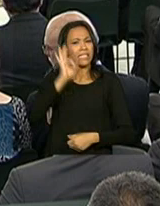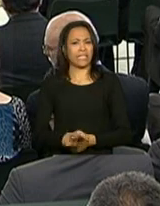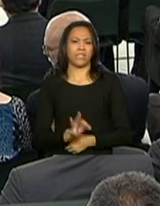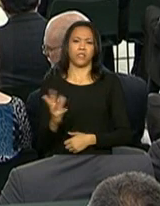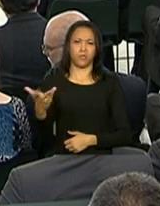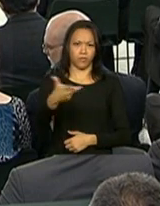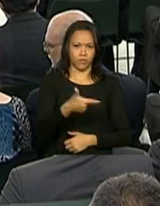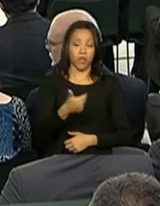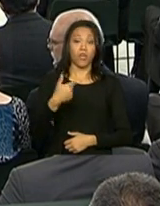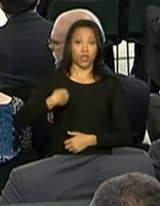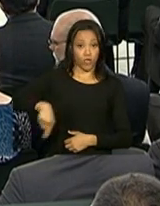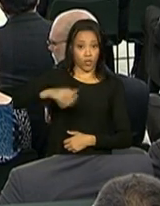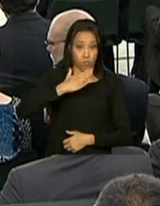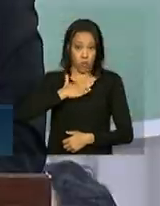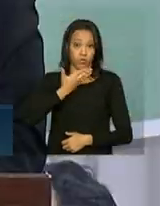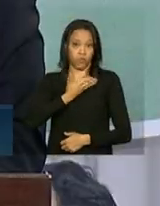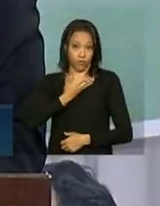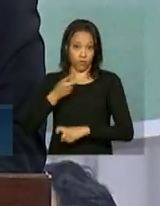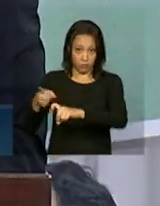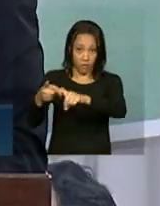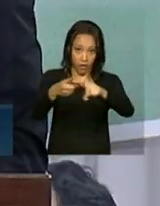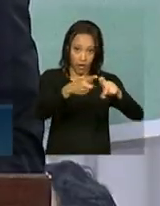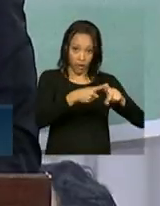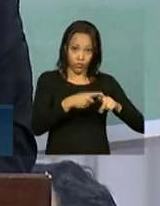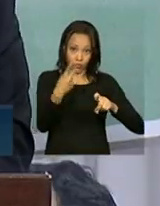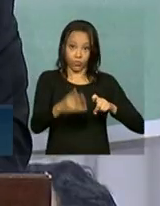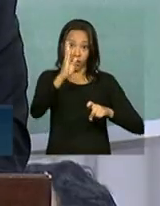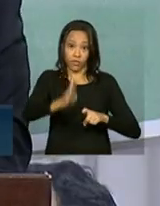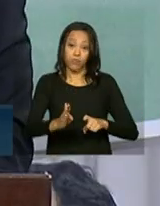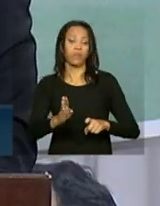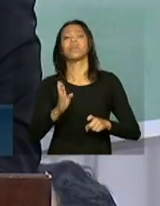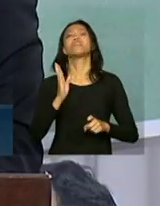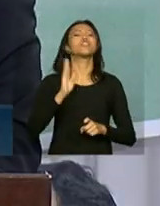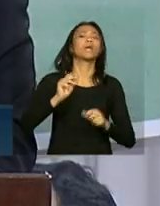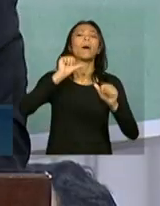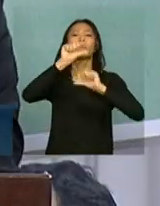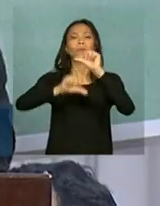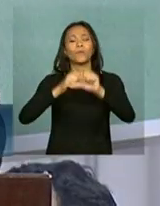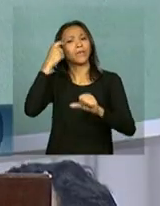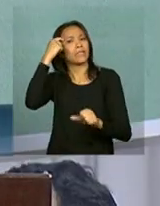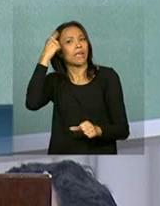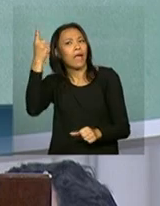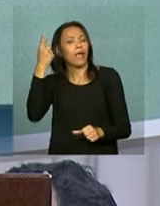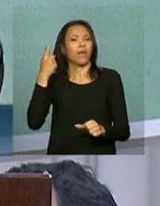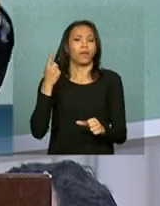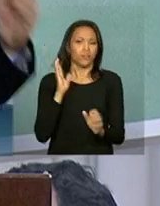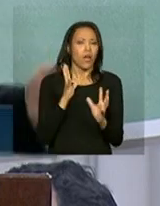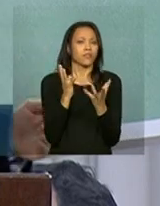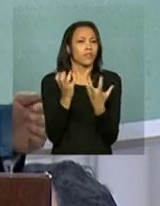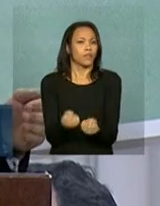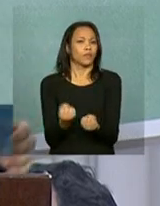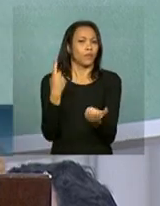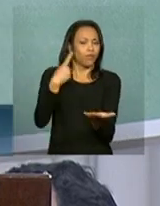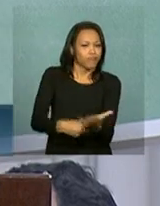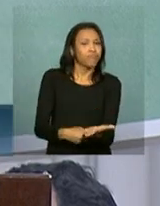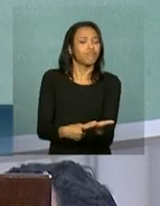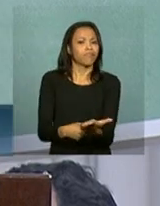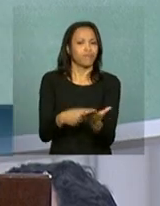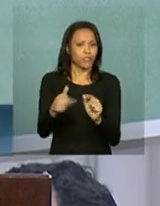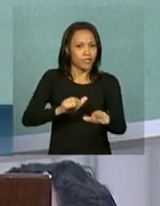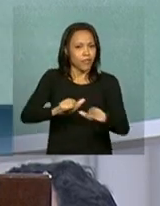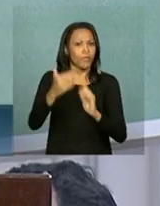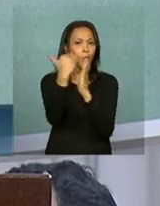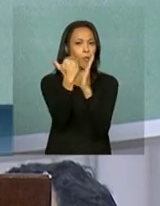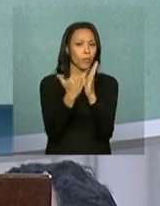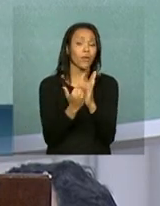os meus colegas médicos brasileiros, que a maioria já mudou a sua opinião, já se convenceu do programa e vai sentindo cada vez mais. Não